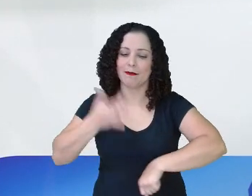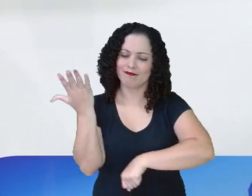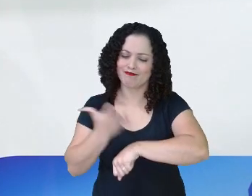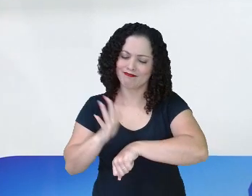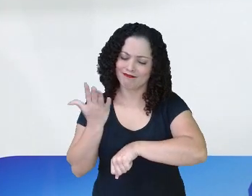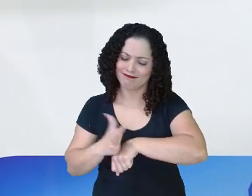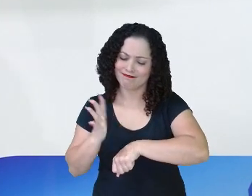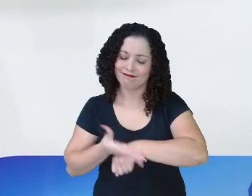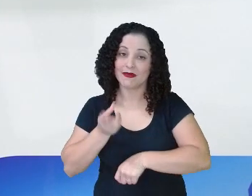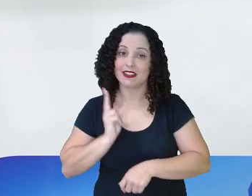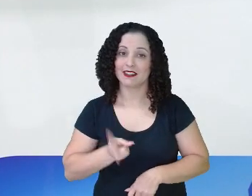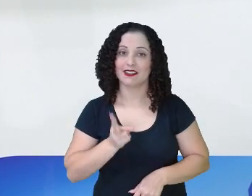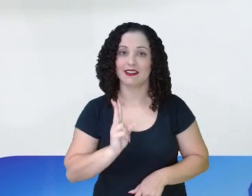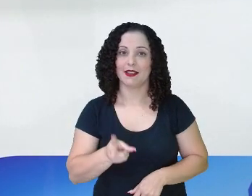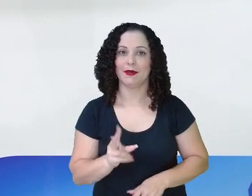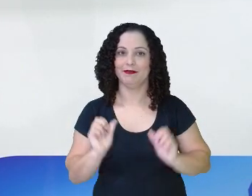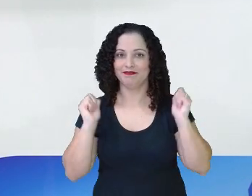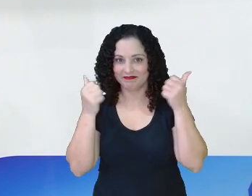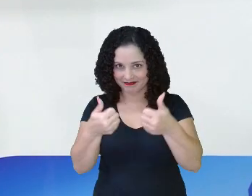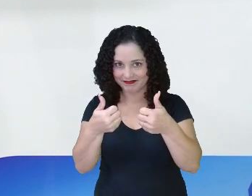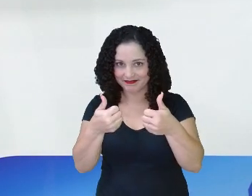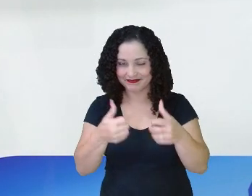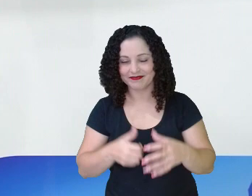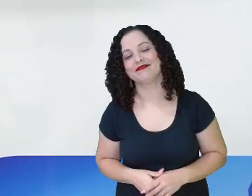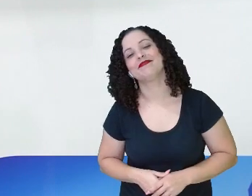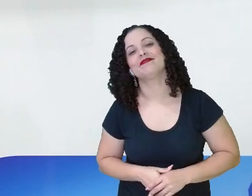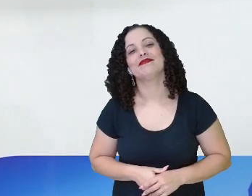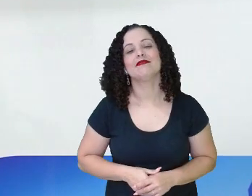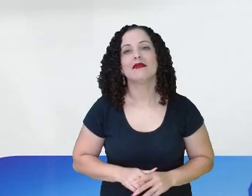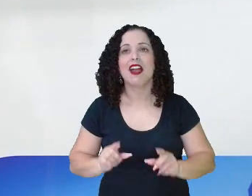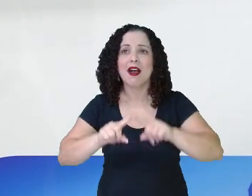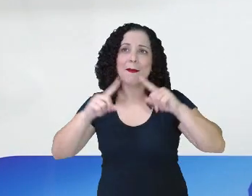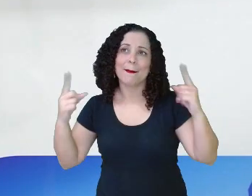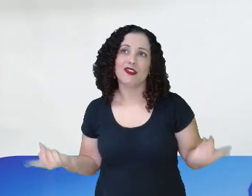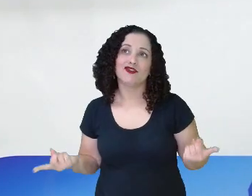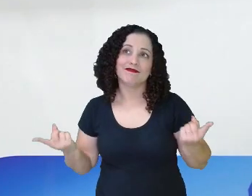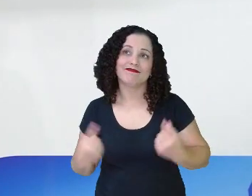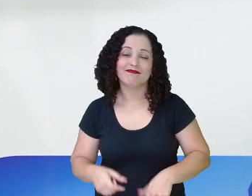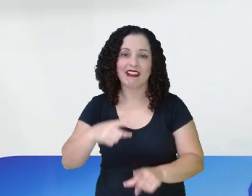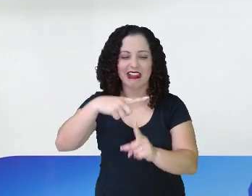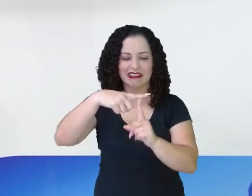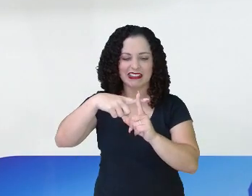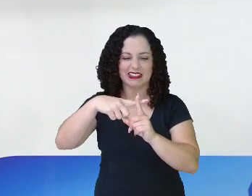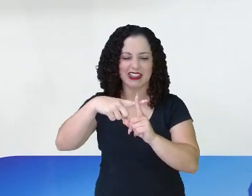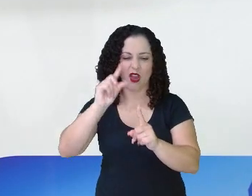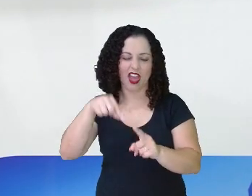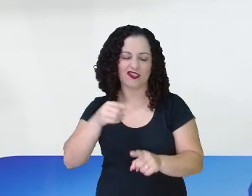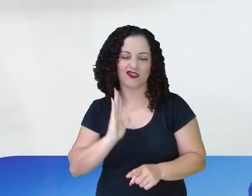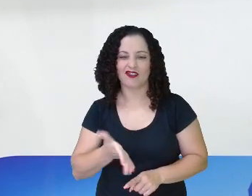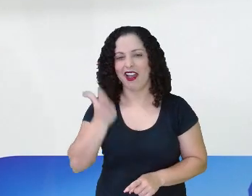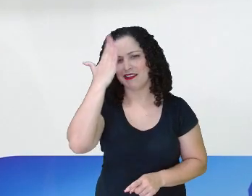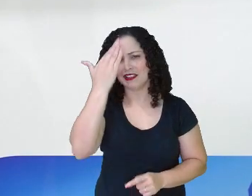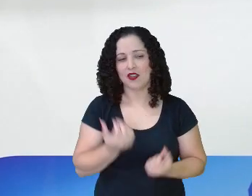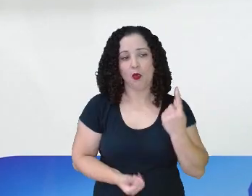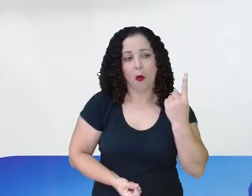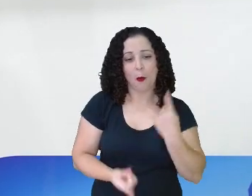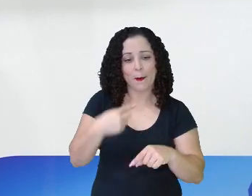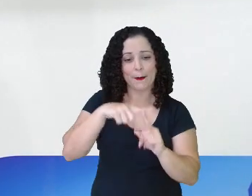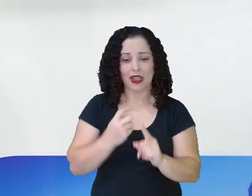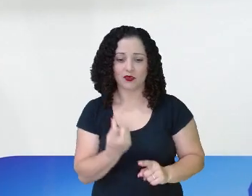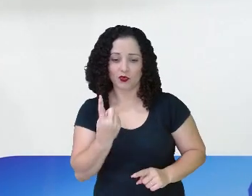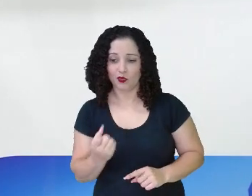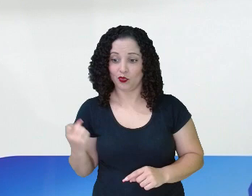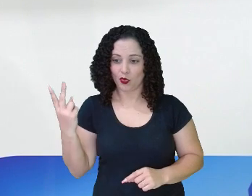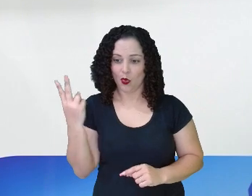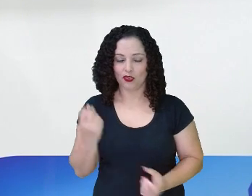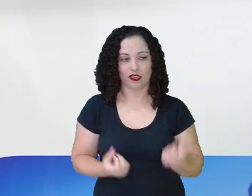praticando sempre. Beleza? Ah, professora, mas adição, eu já sei que 1 mais 1 é 2, 2 mais 2 é